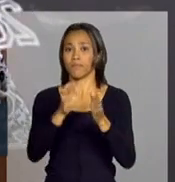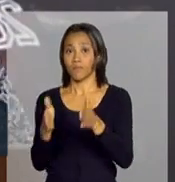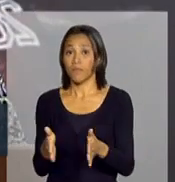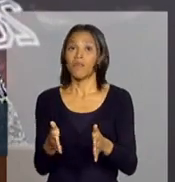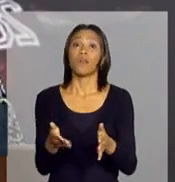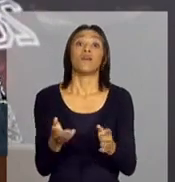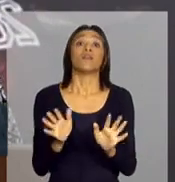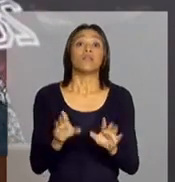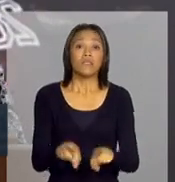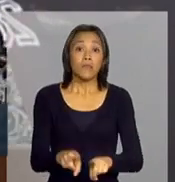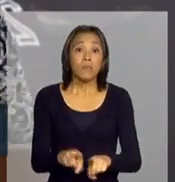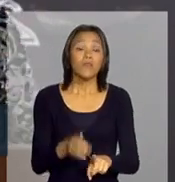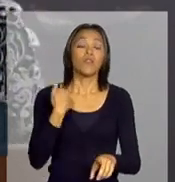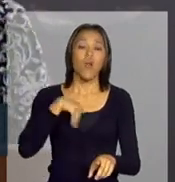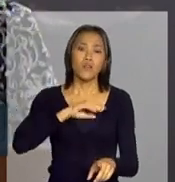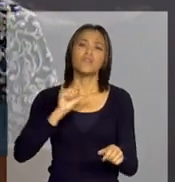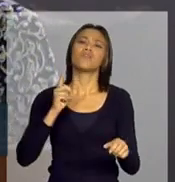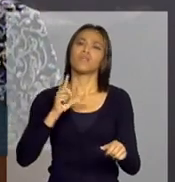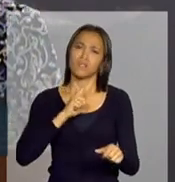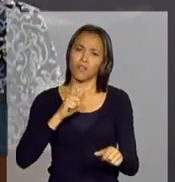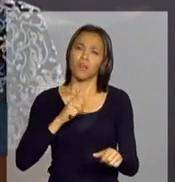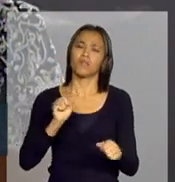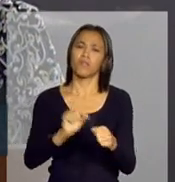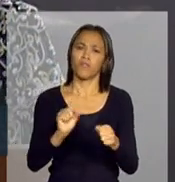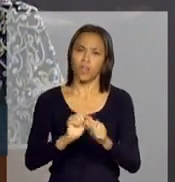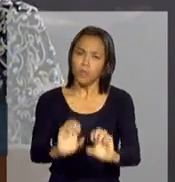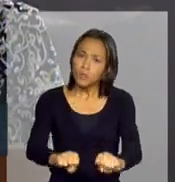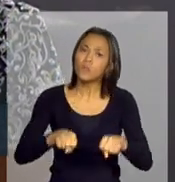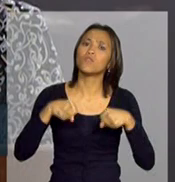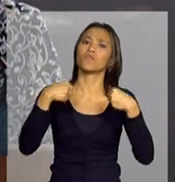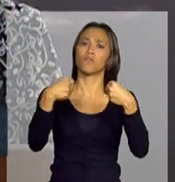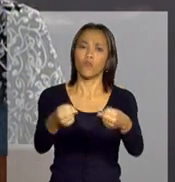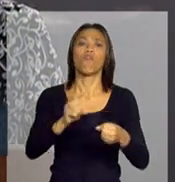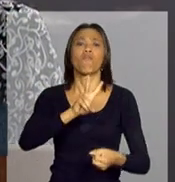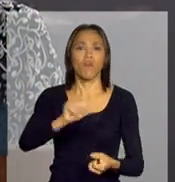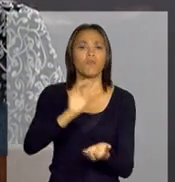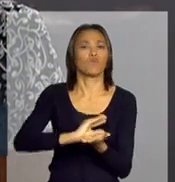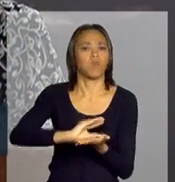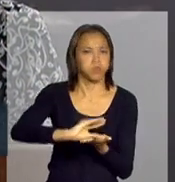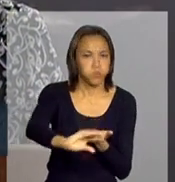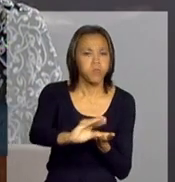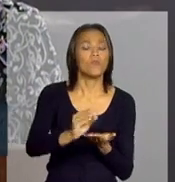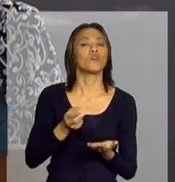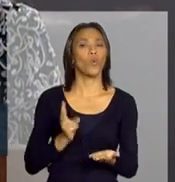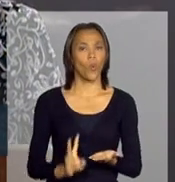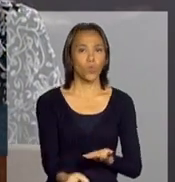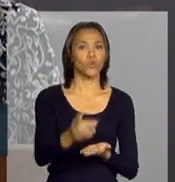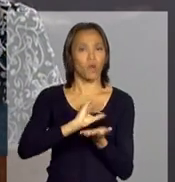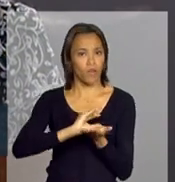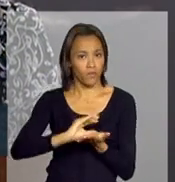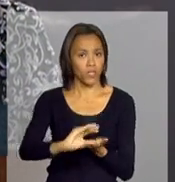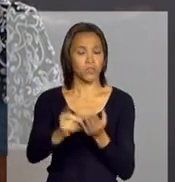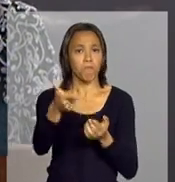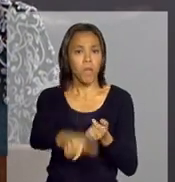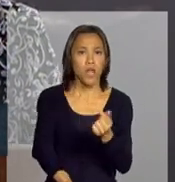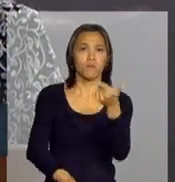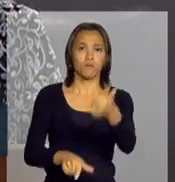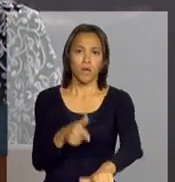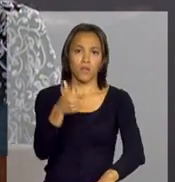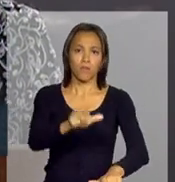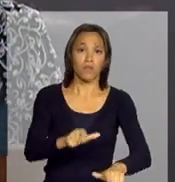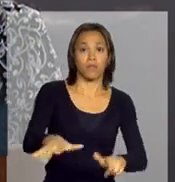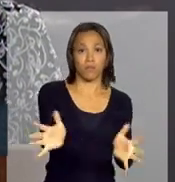tanto temos feito o nosso esforço vamos investir e continuar a investir cada vez mais